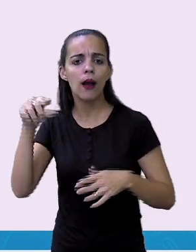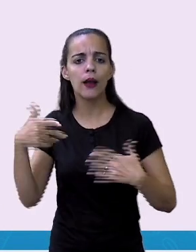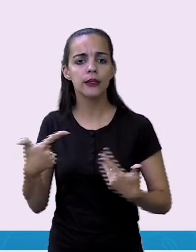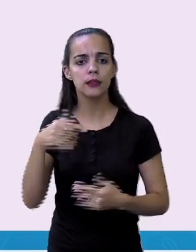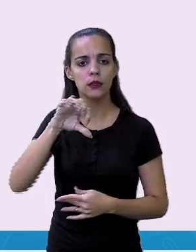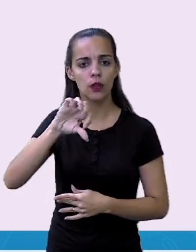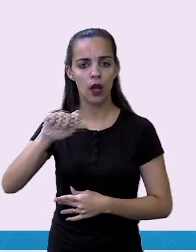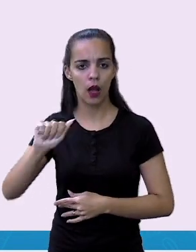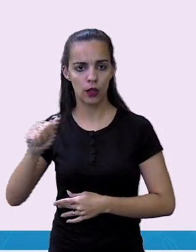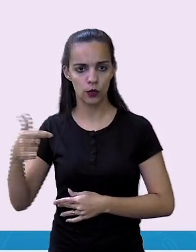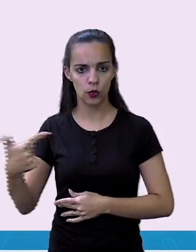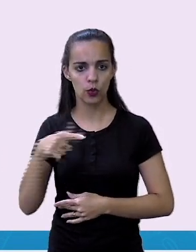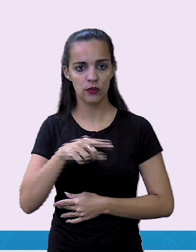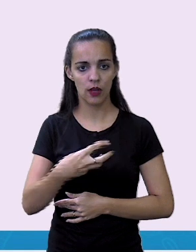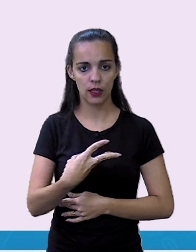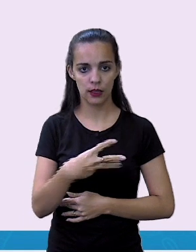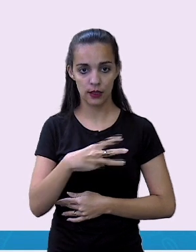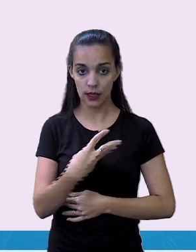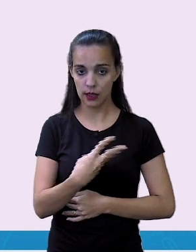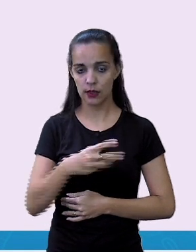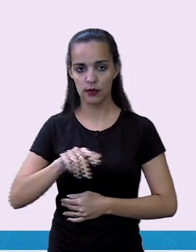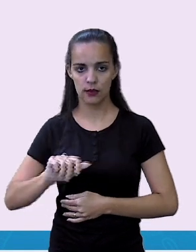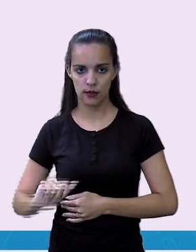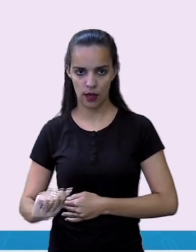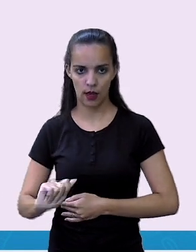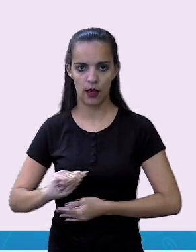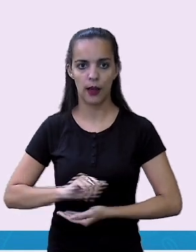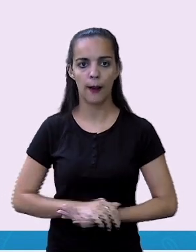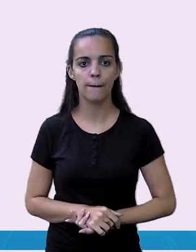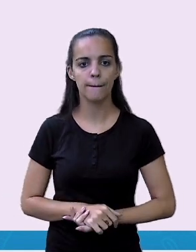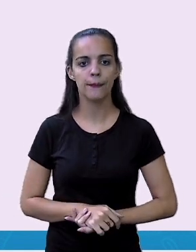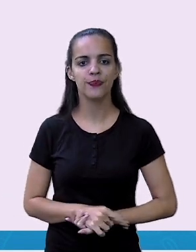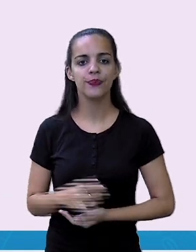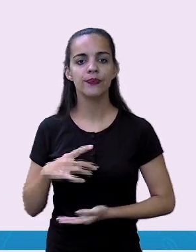dar 3A. Raiz de